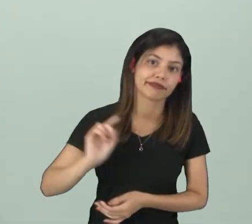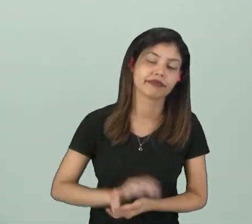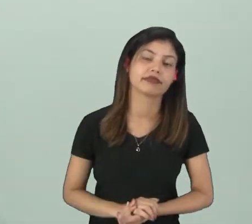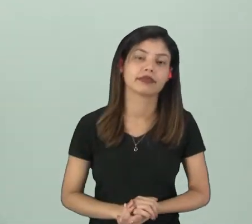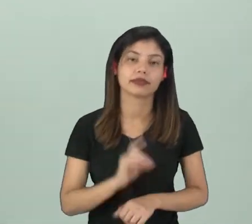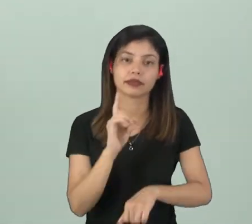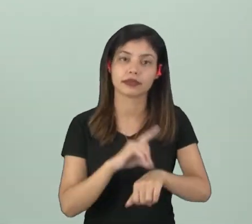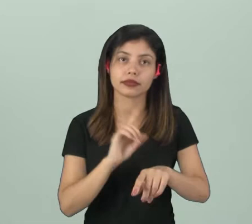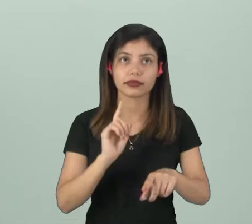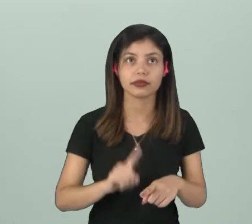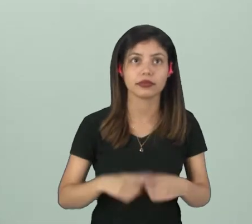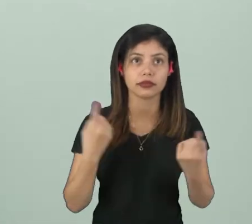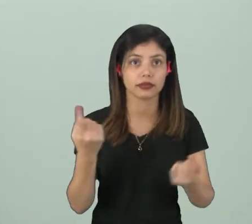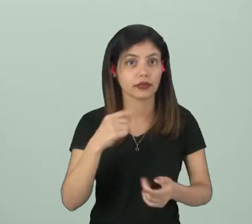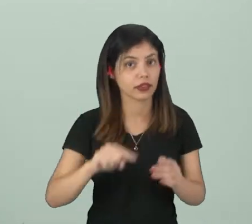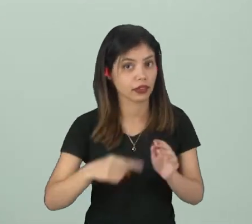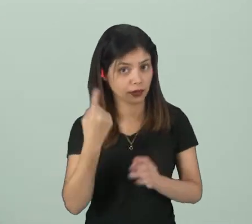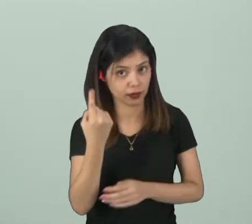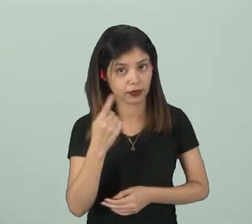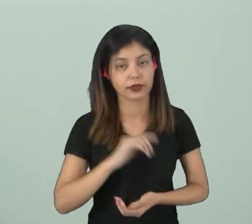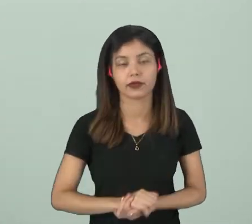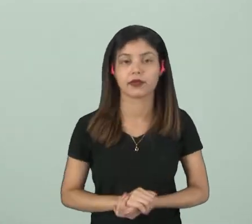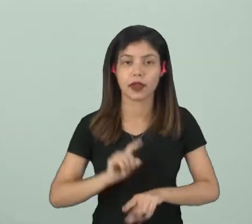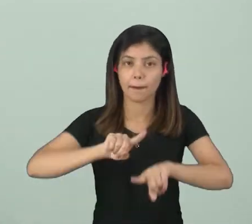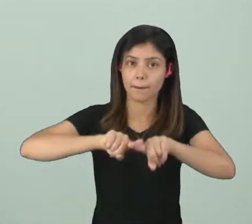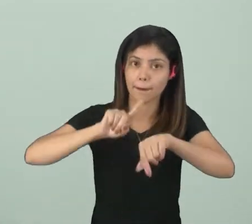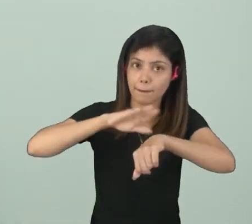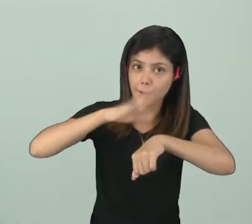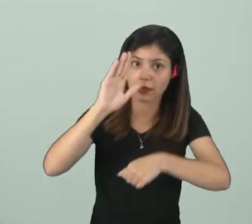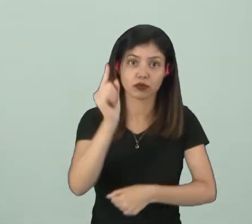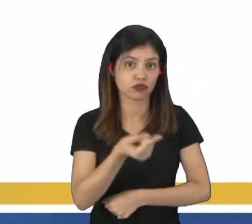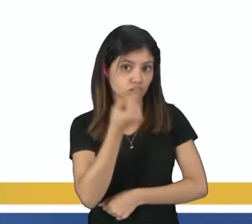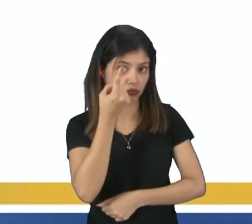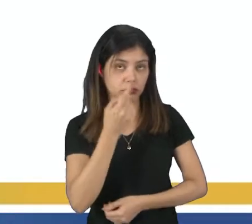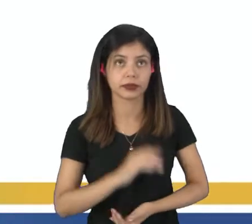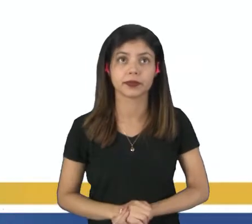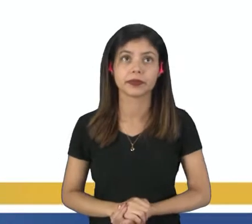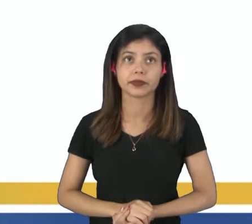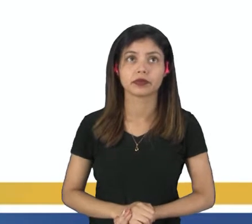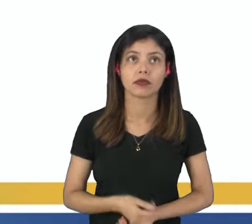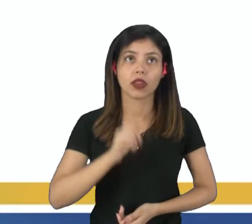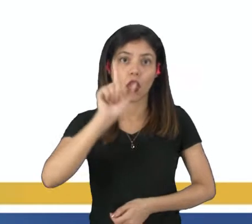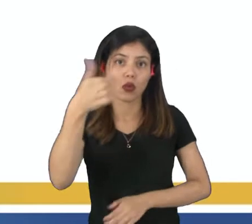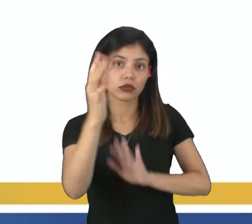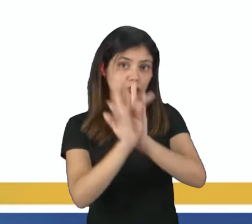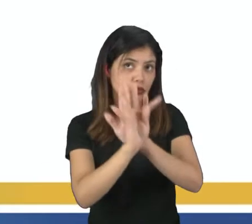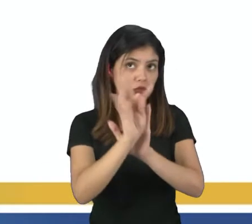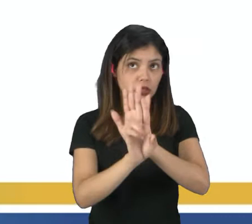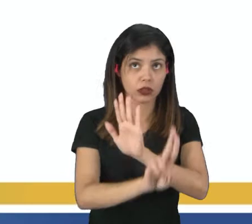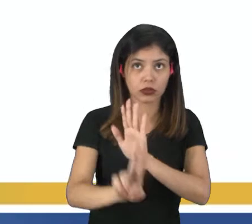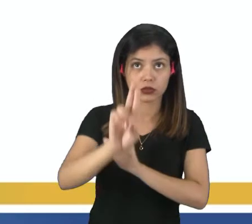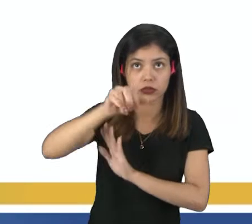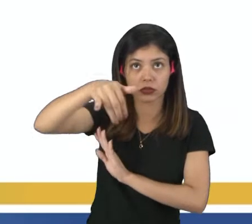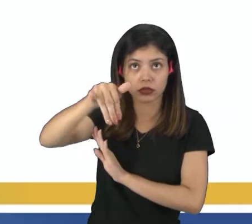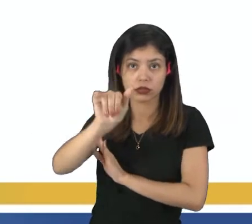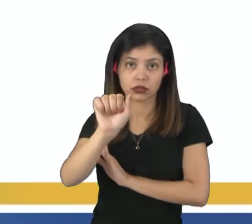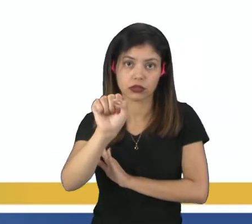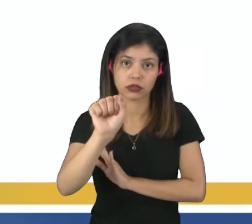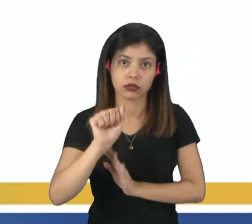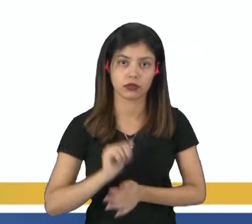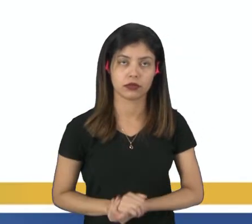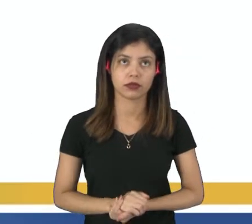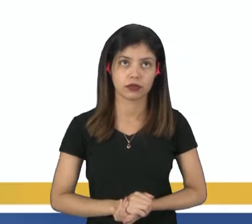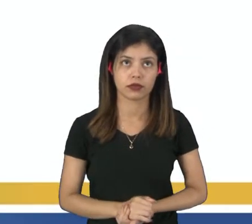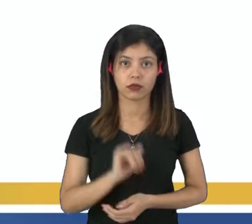diretoria. Mais uma vez. Observe. Outro texto com o uso da palavra